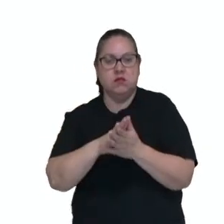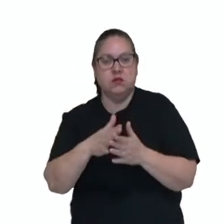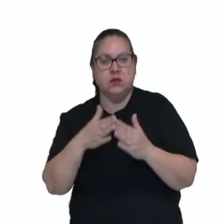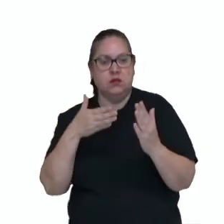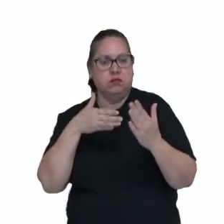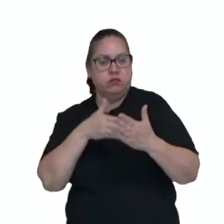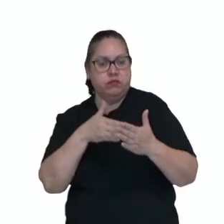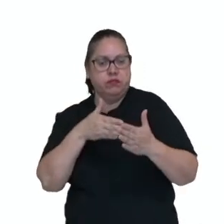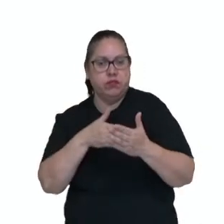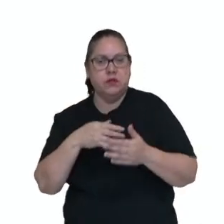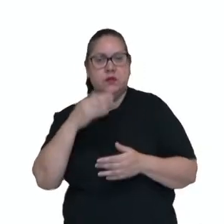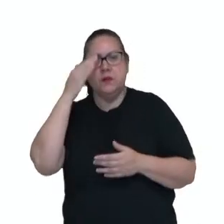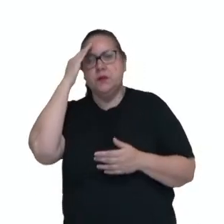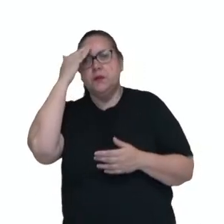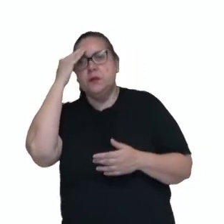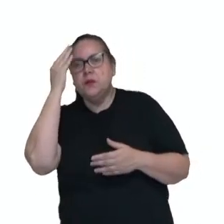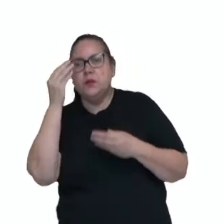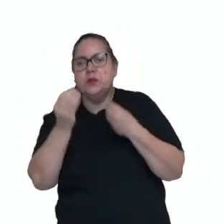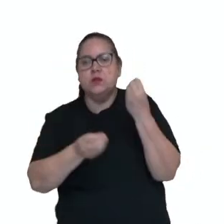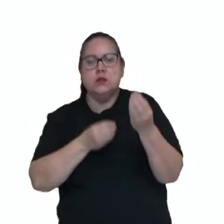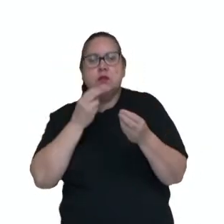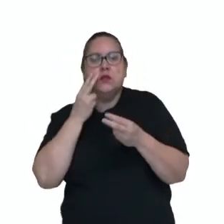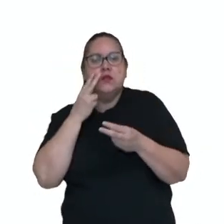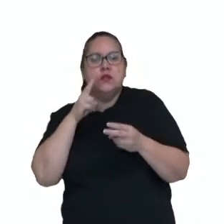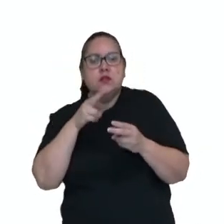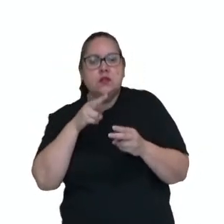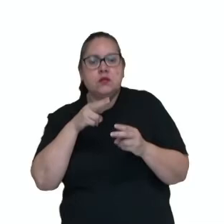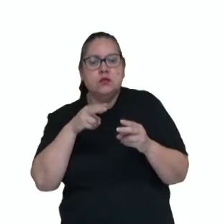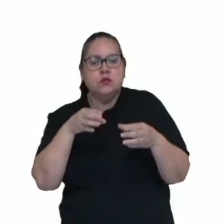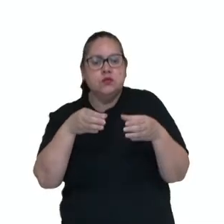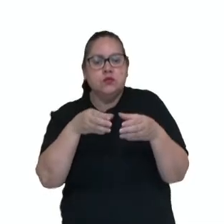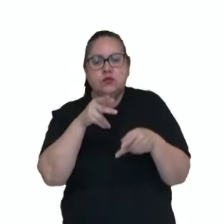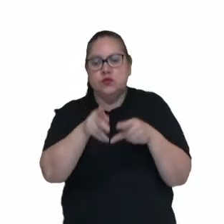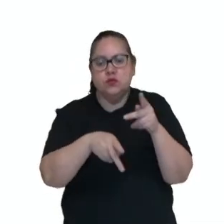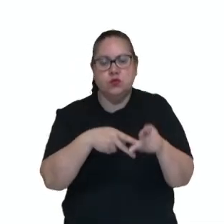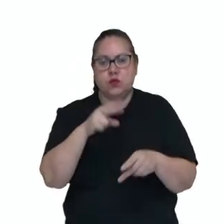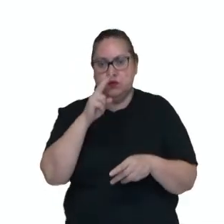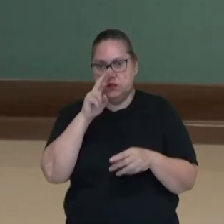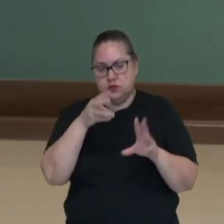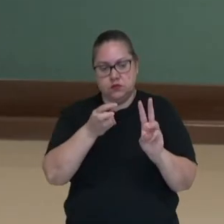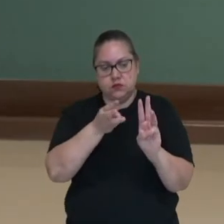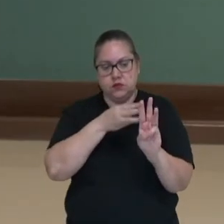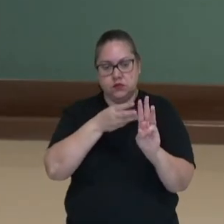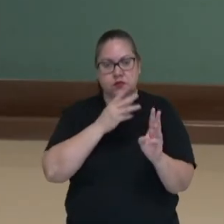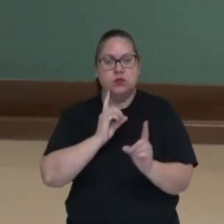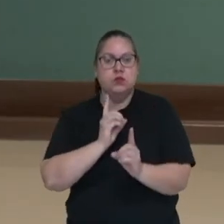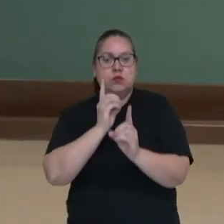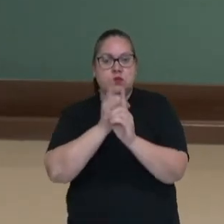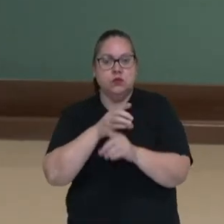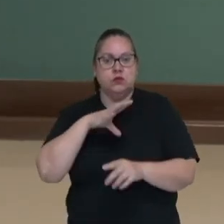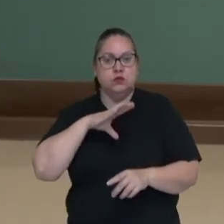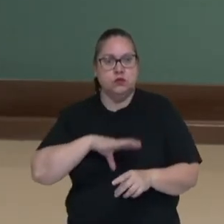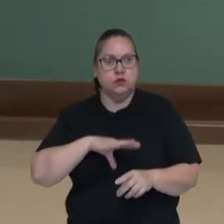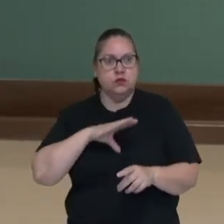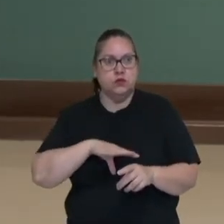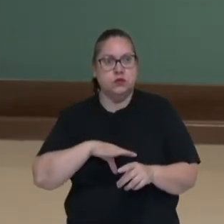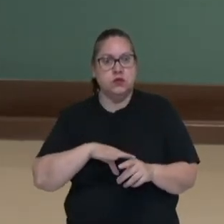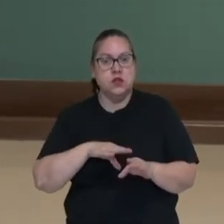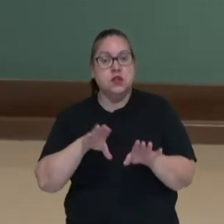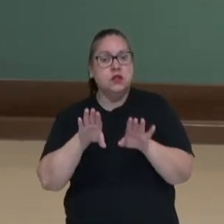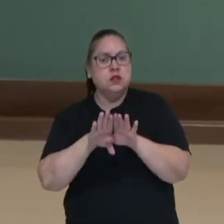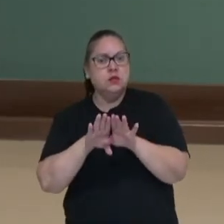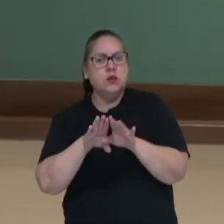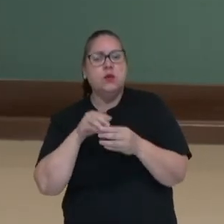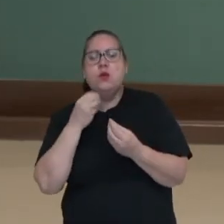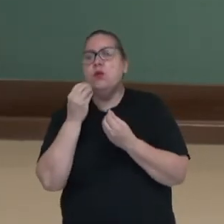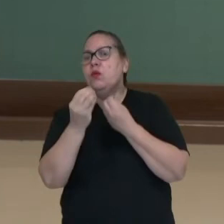as possibilidades de compreensão da visão dos povos indígenas no momento do encontro com os portugueses. E os indígenas, como